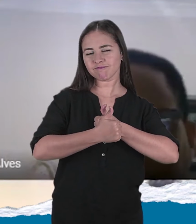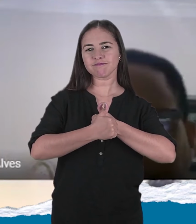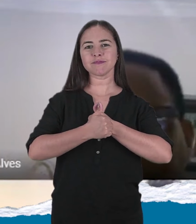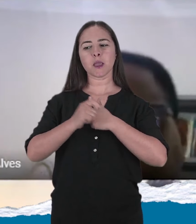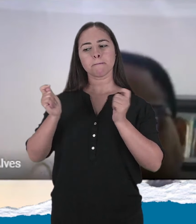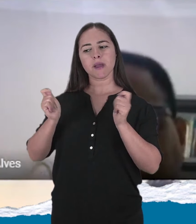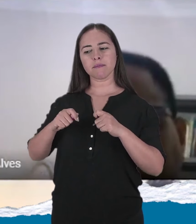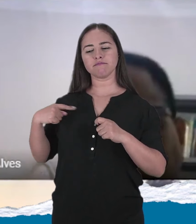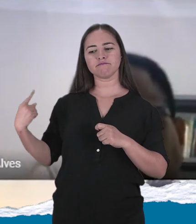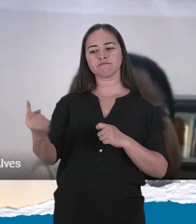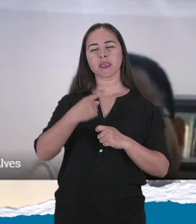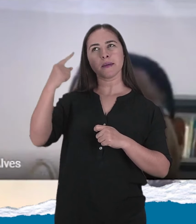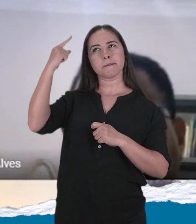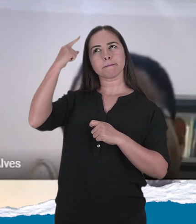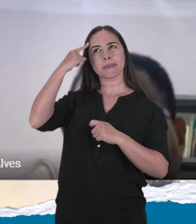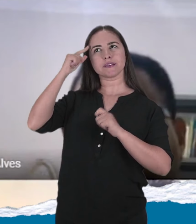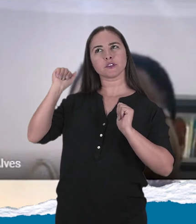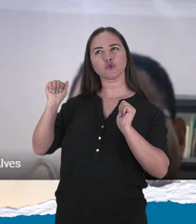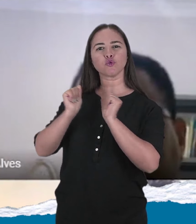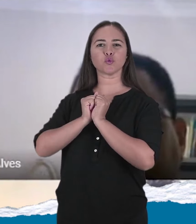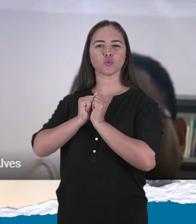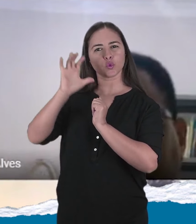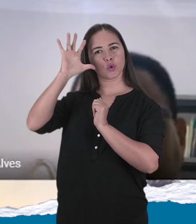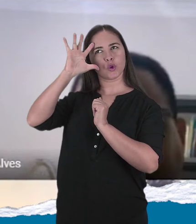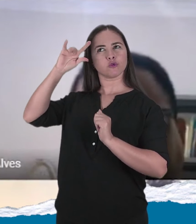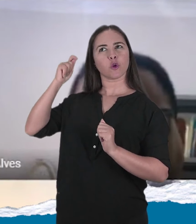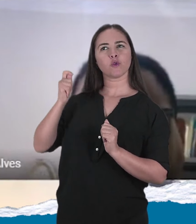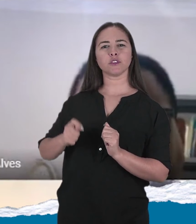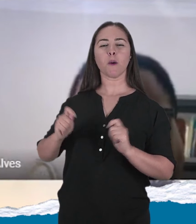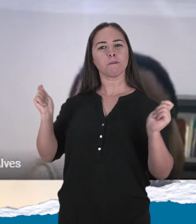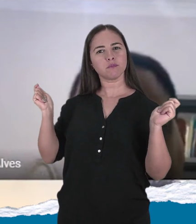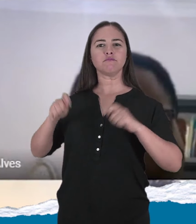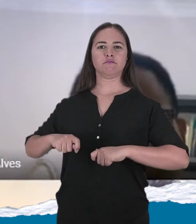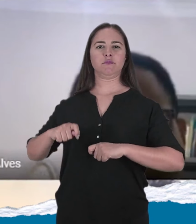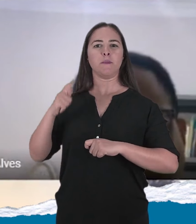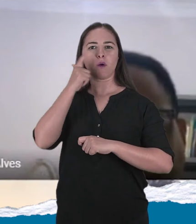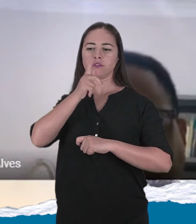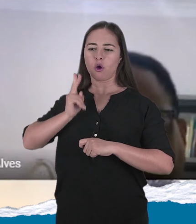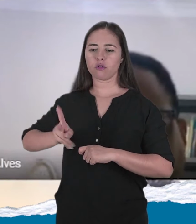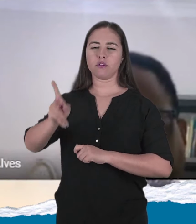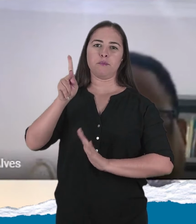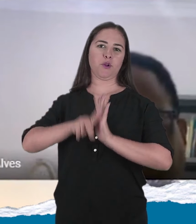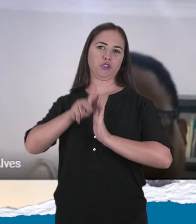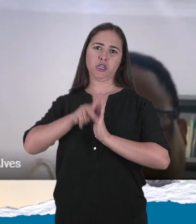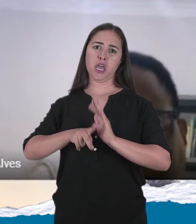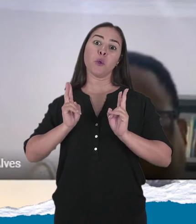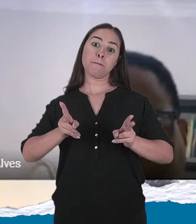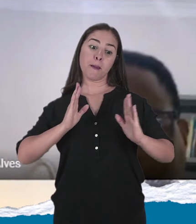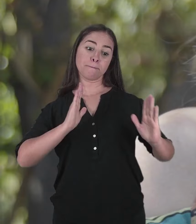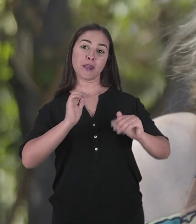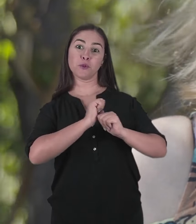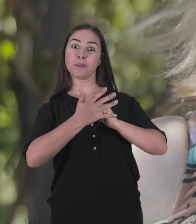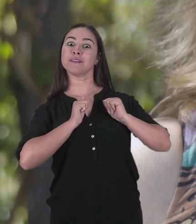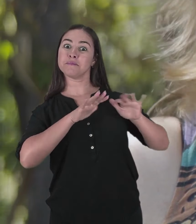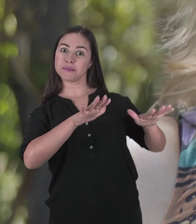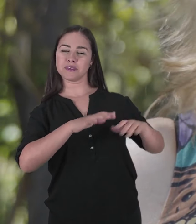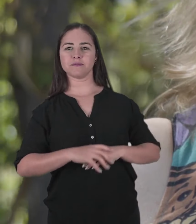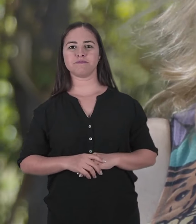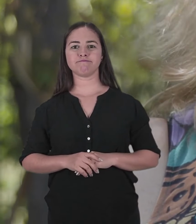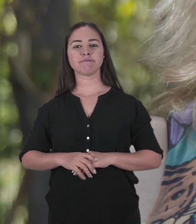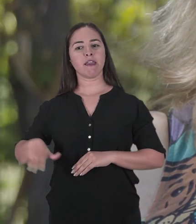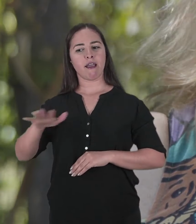permitiu pensarmos conjuntamente soluções viáveis para a continuidade do projeto, mesmo no contexto pandêmico. Na